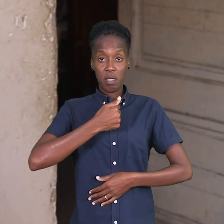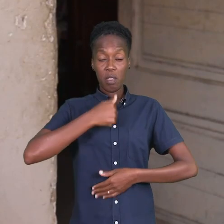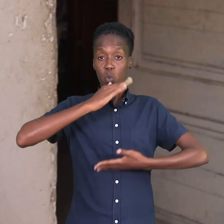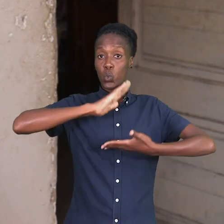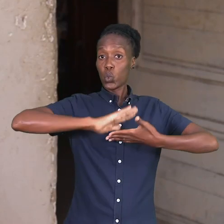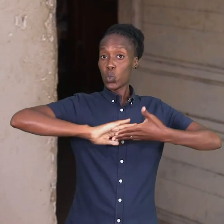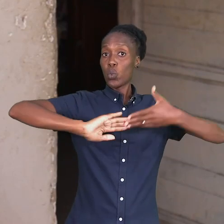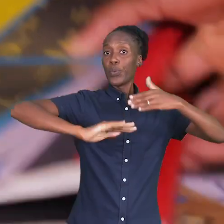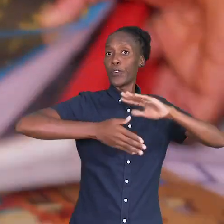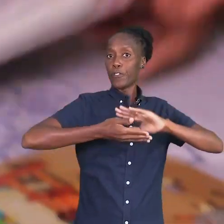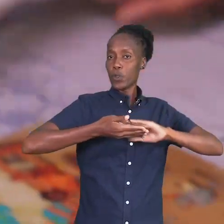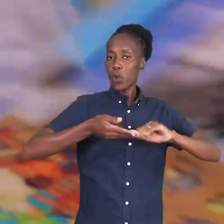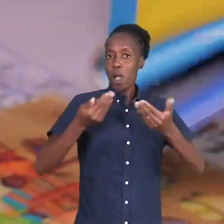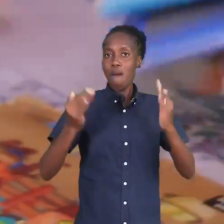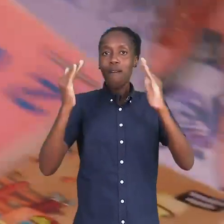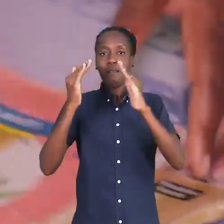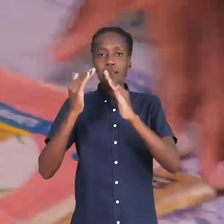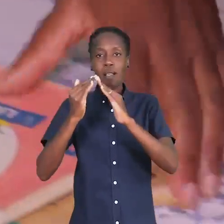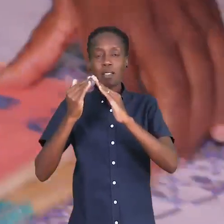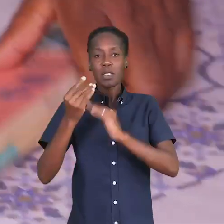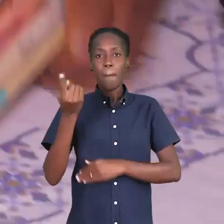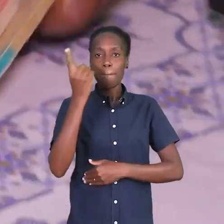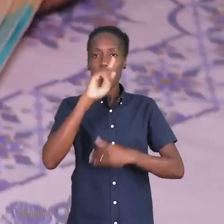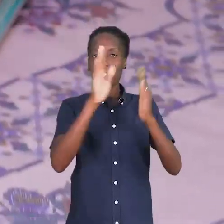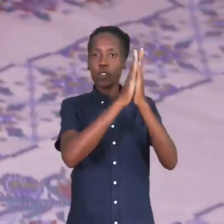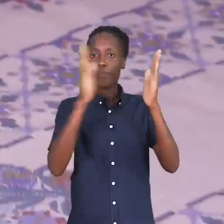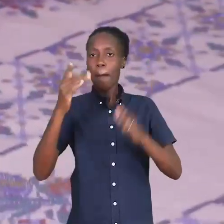uma professora reformada.